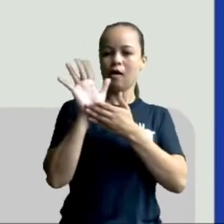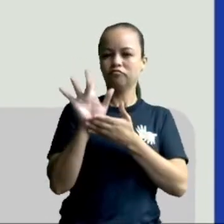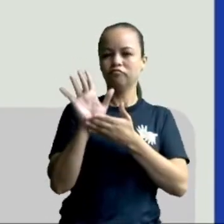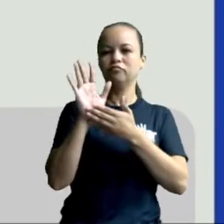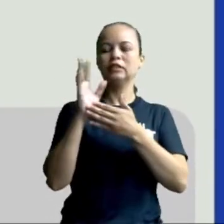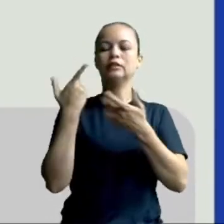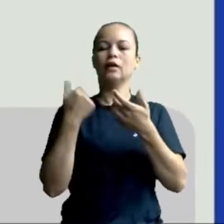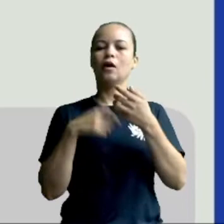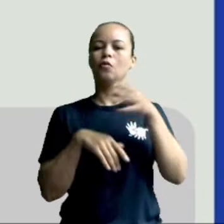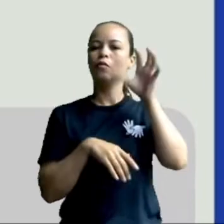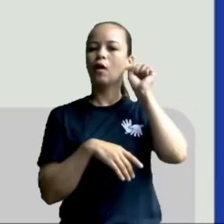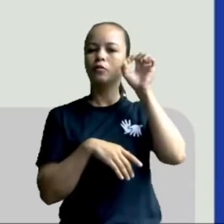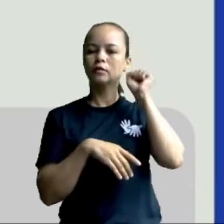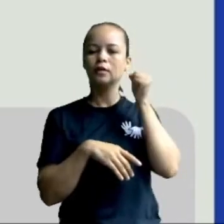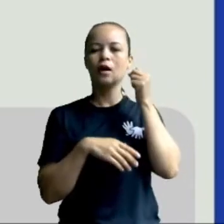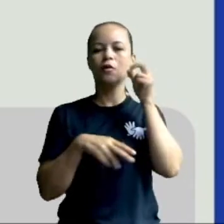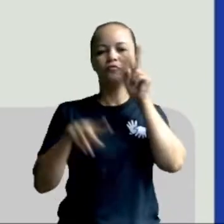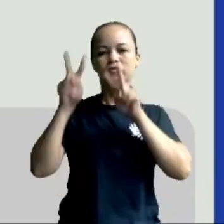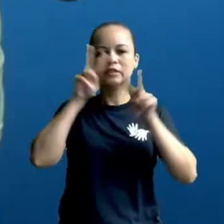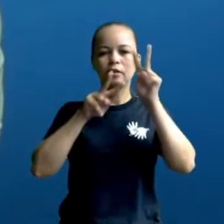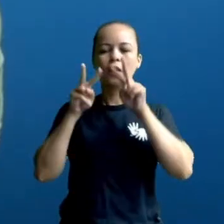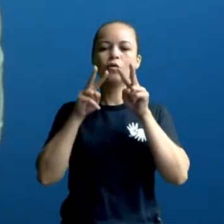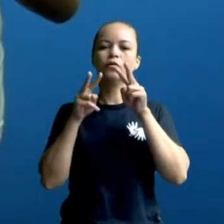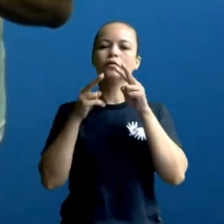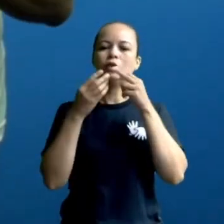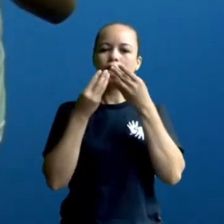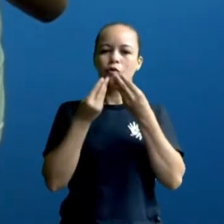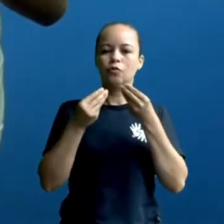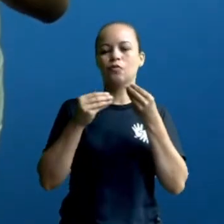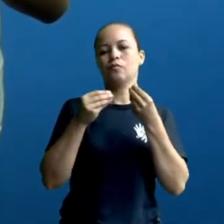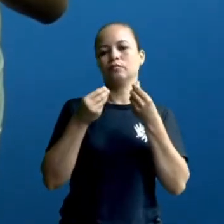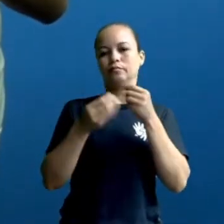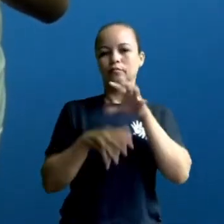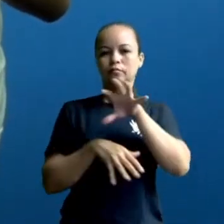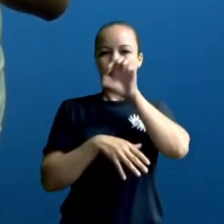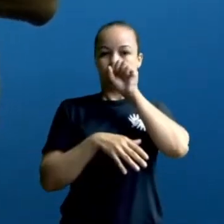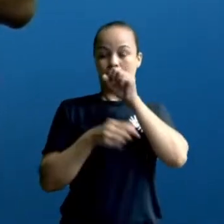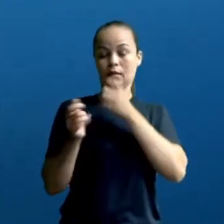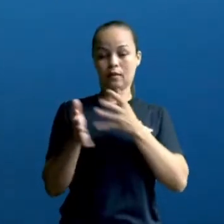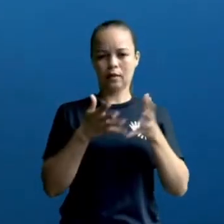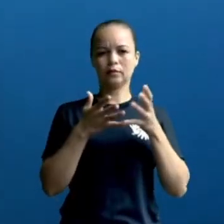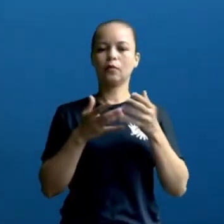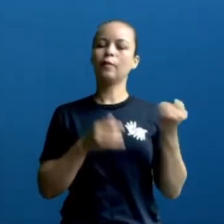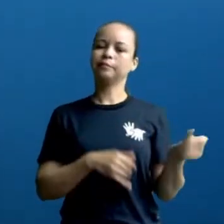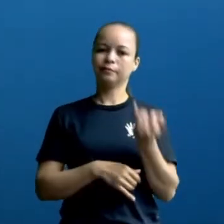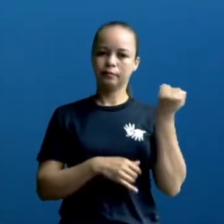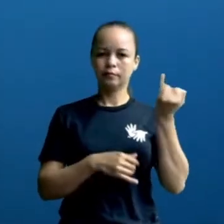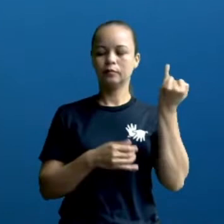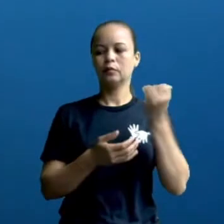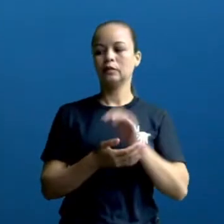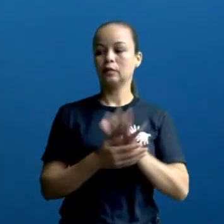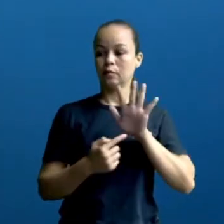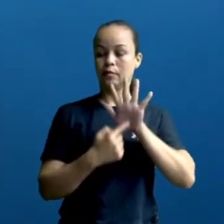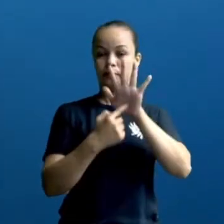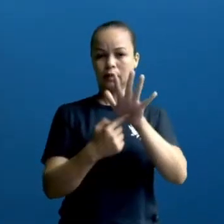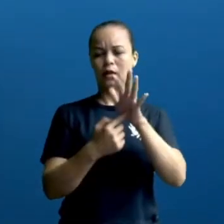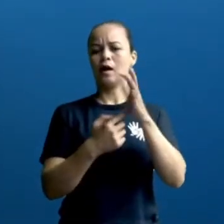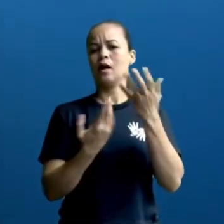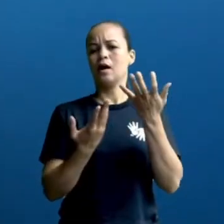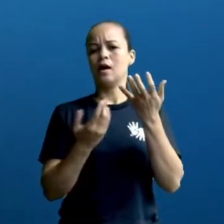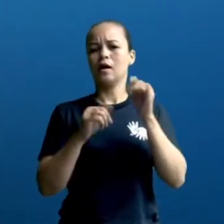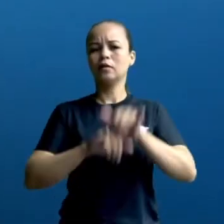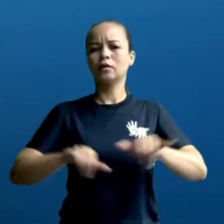a audição. Então, essas informações são muito, mas muito relevantes. E aqui eu gostaria só de destacar algumas informações que é